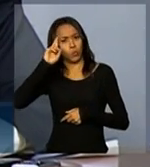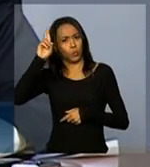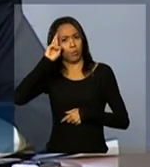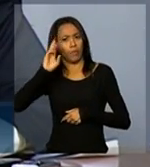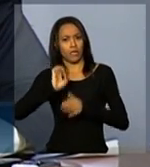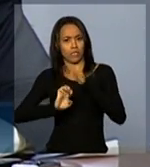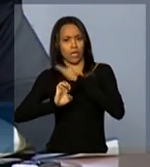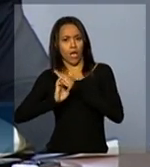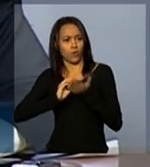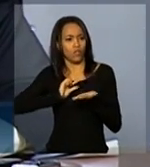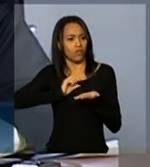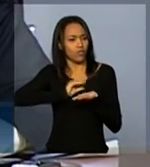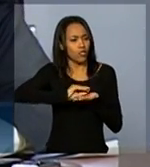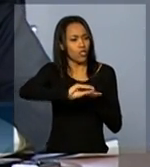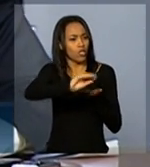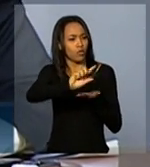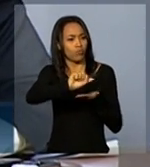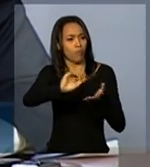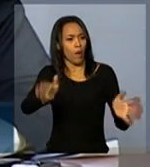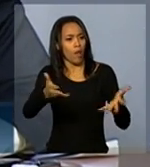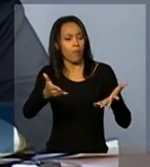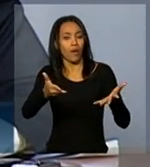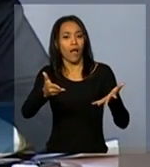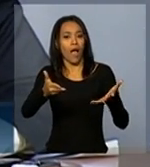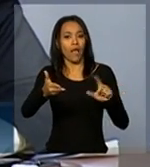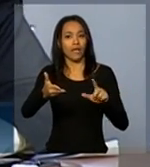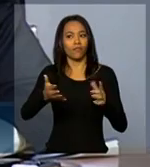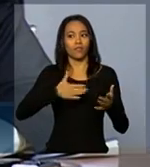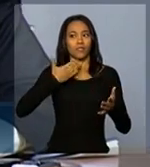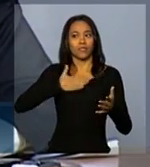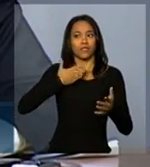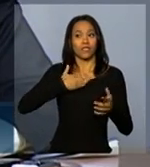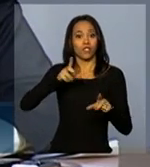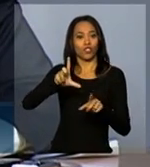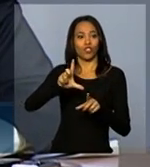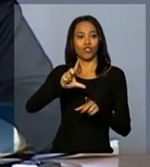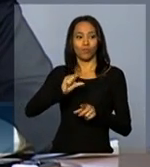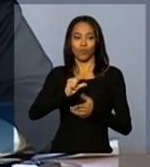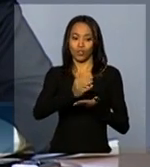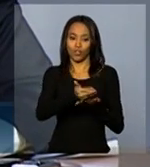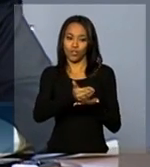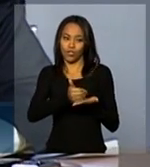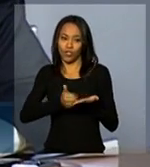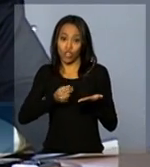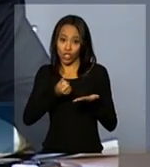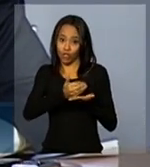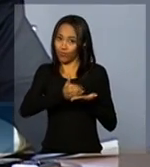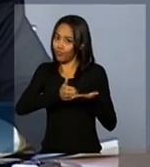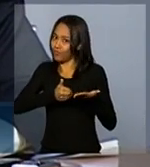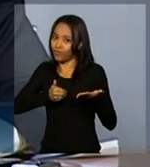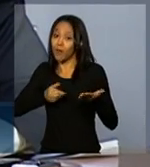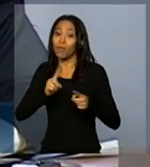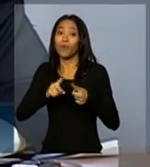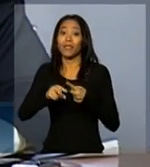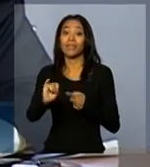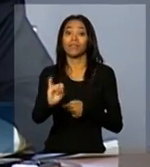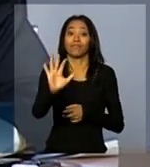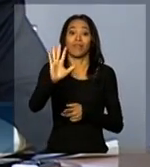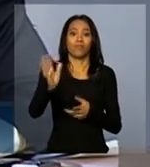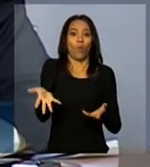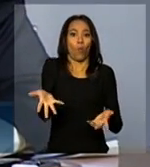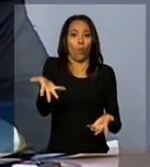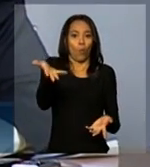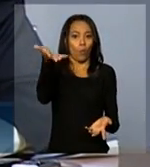etc., que diminui quando a inflação está mais elevada. Né? Então, ao você tomar medidas que garantem